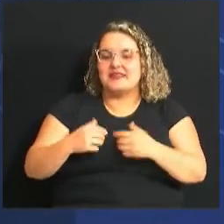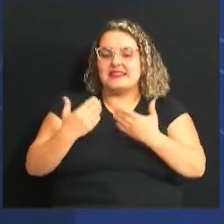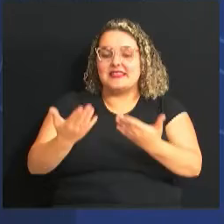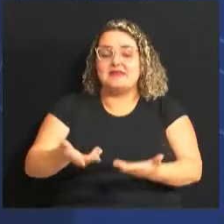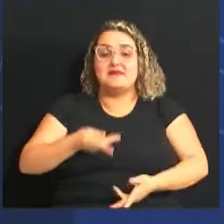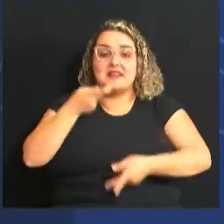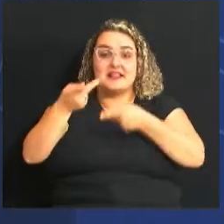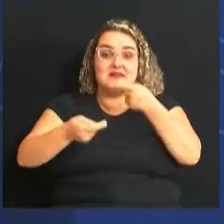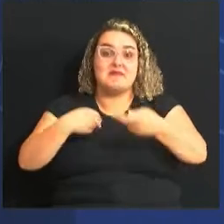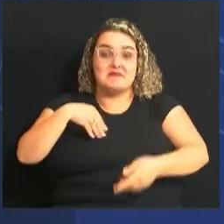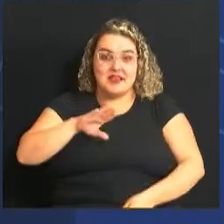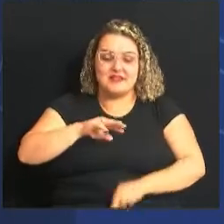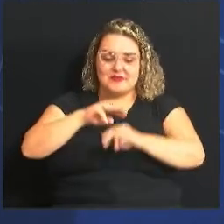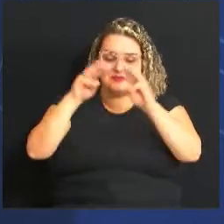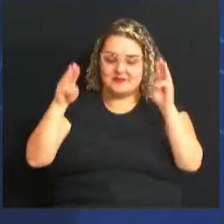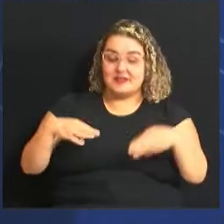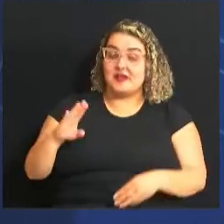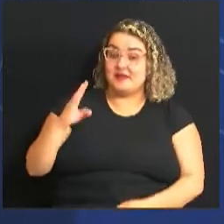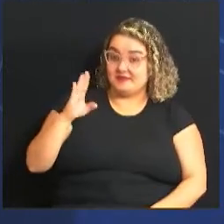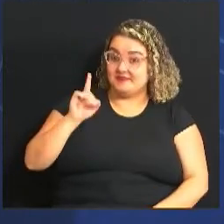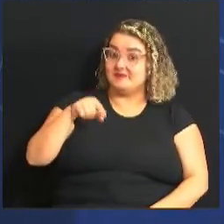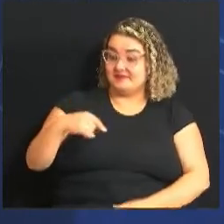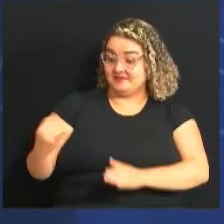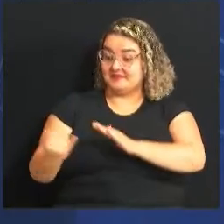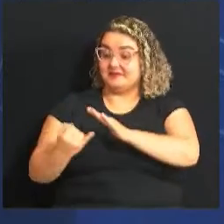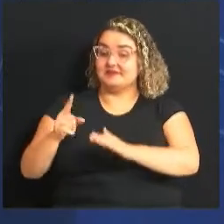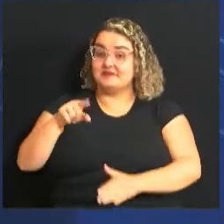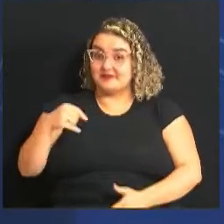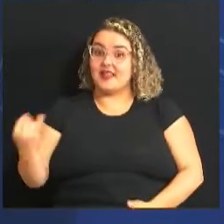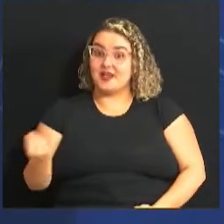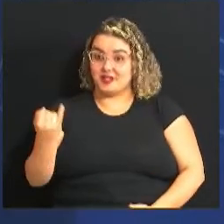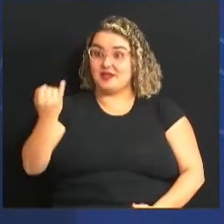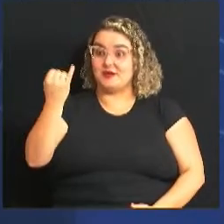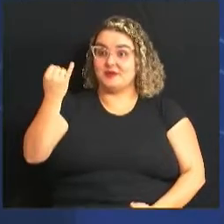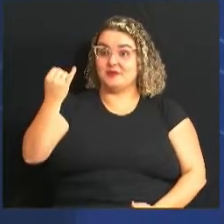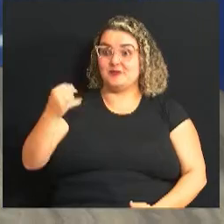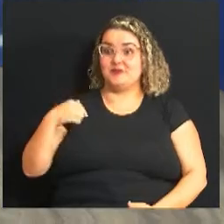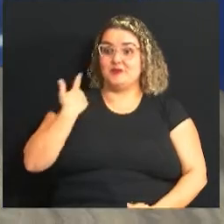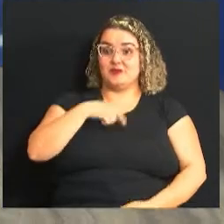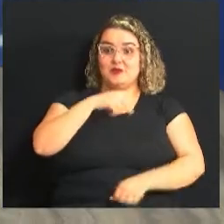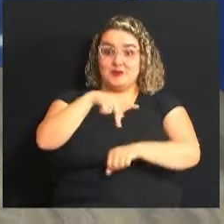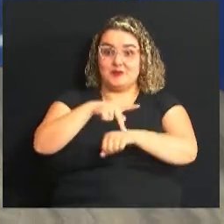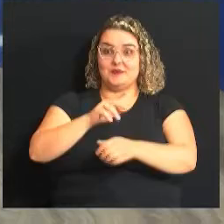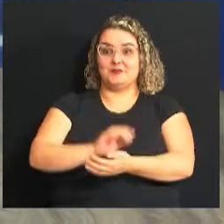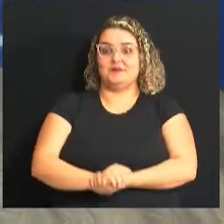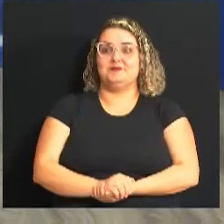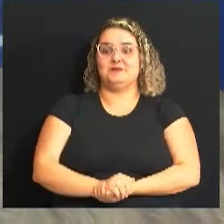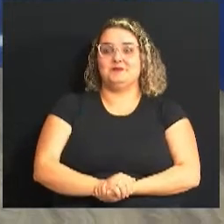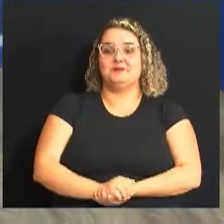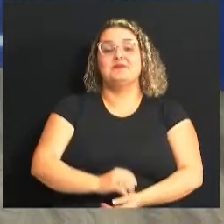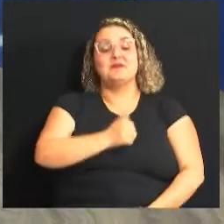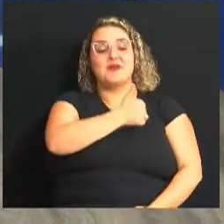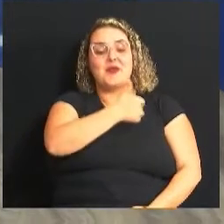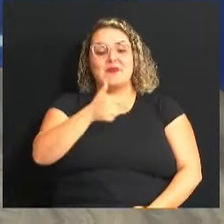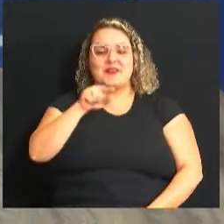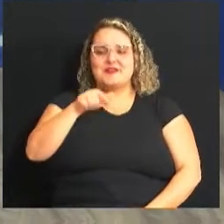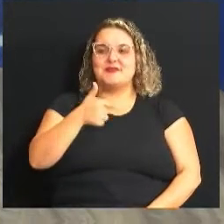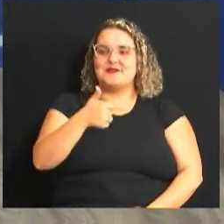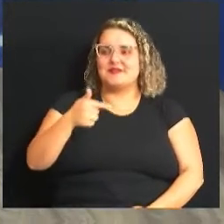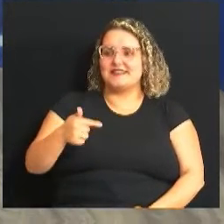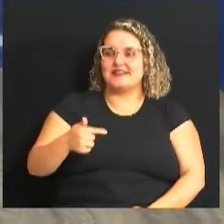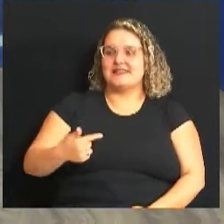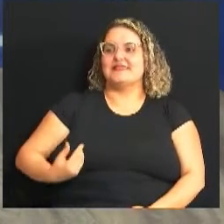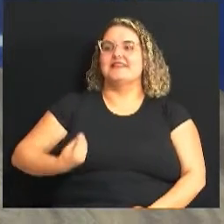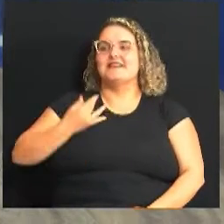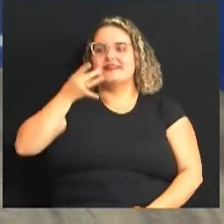Museu Biológico e sobre este instituto, que é importantíssimo para o nosso país. Meio-dia e 27, a gente segue ao vivo aqui com